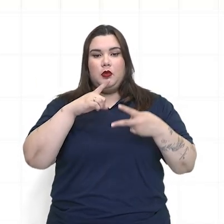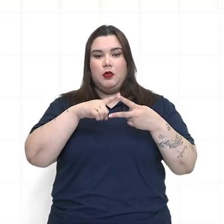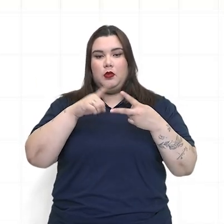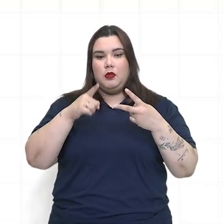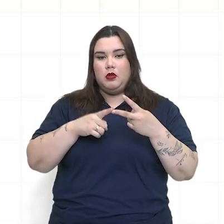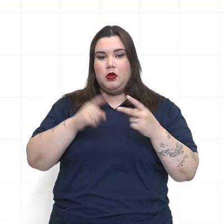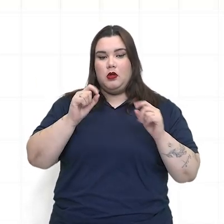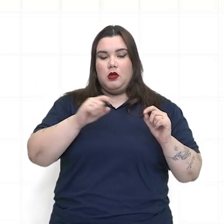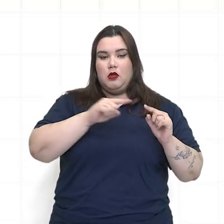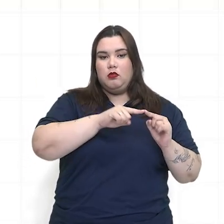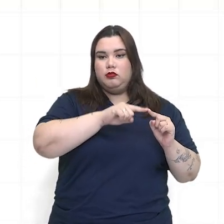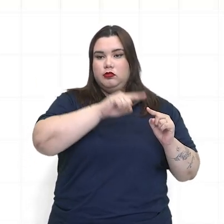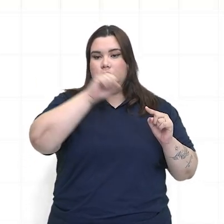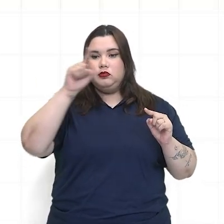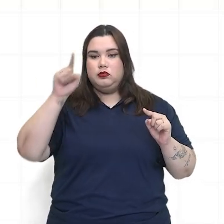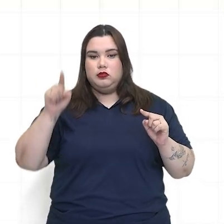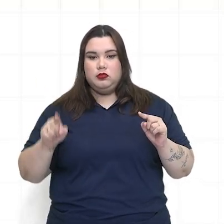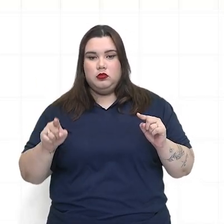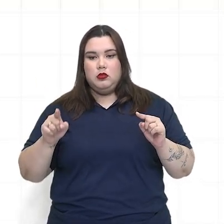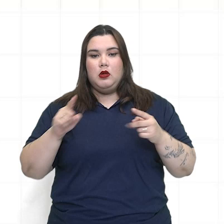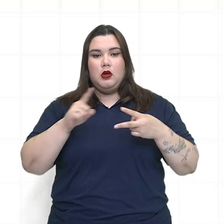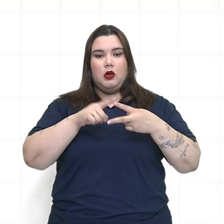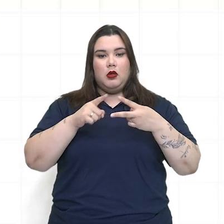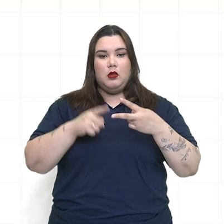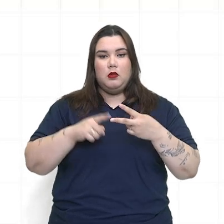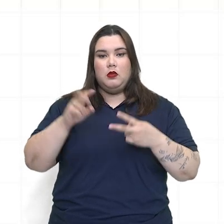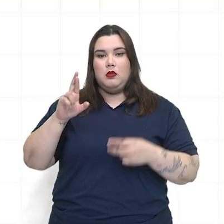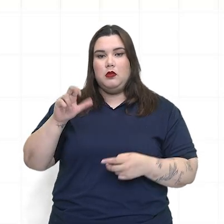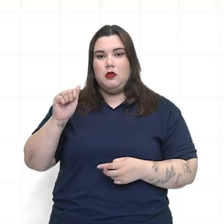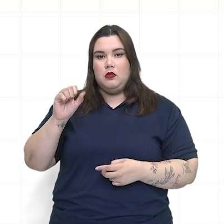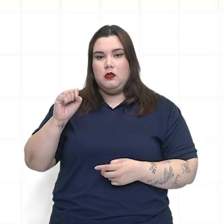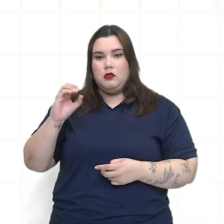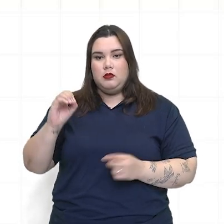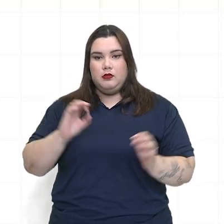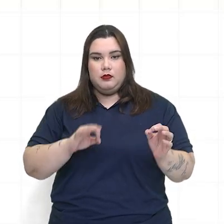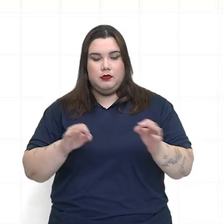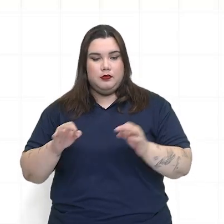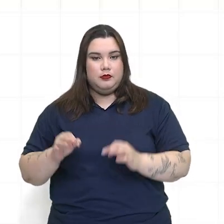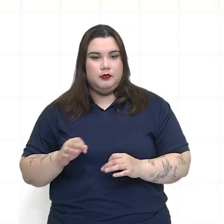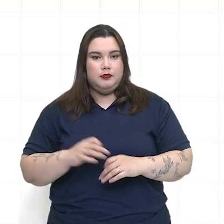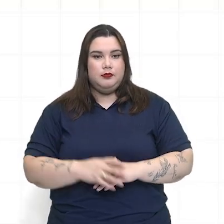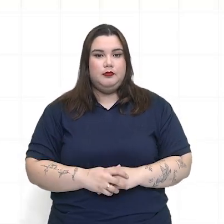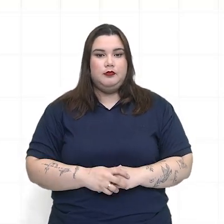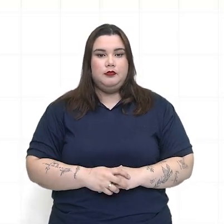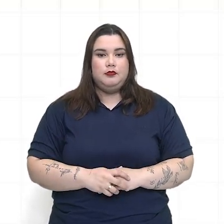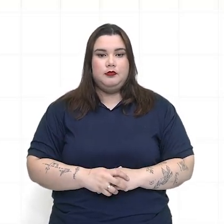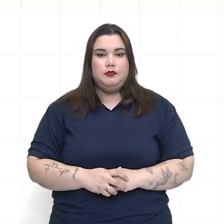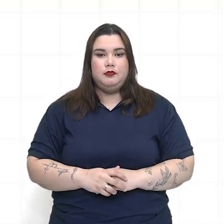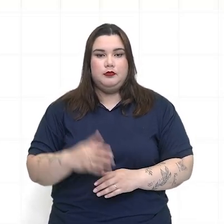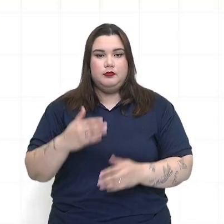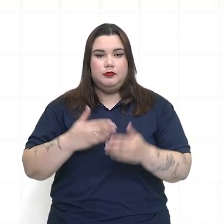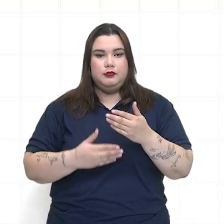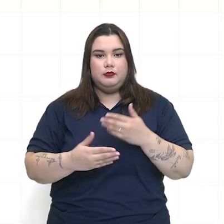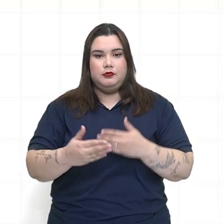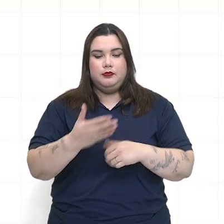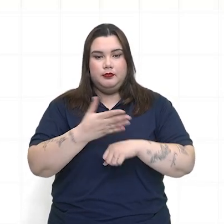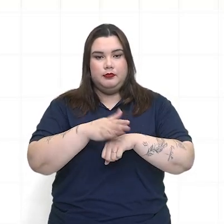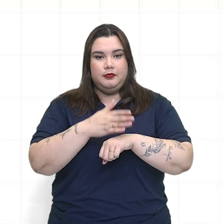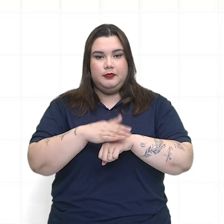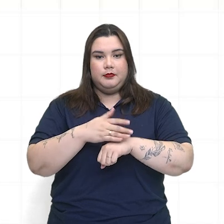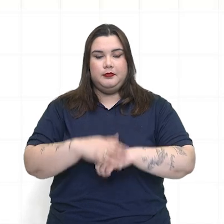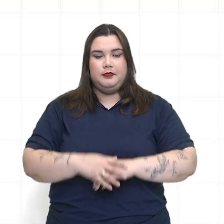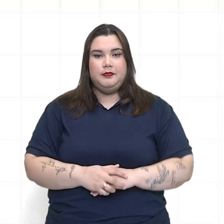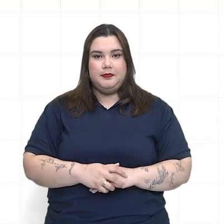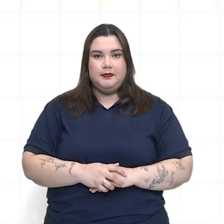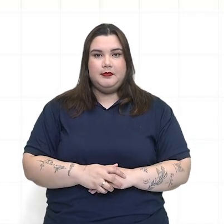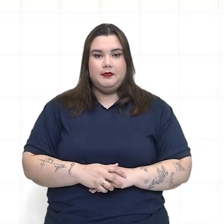Temos meia volta, temos um ângulo raso, certo? Então, vamos continuar exercitando.